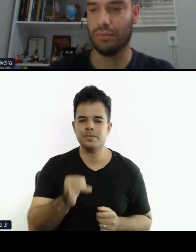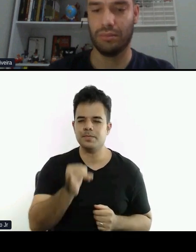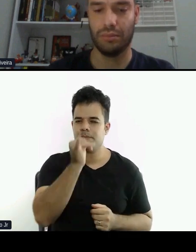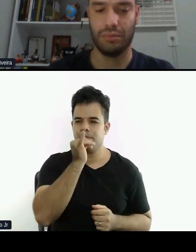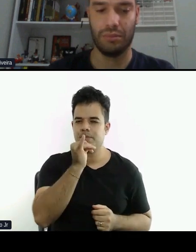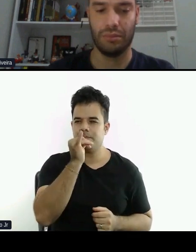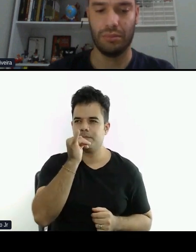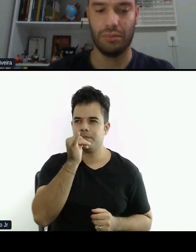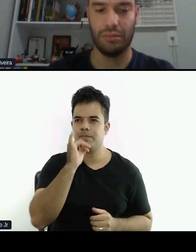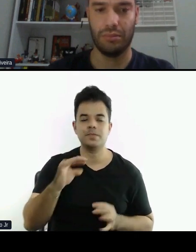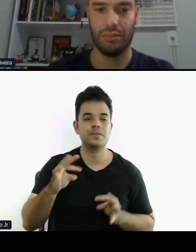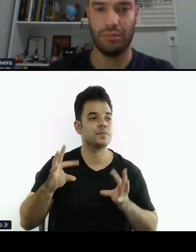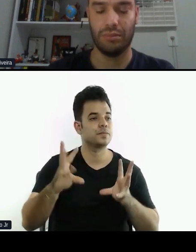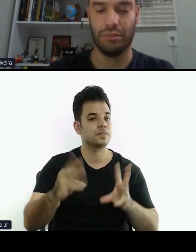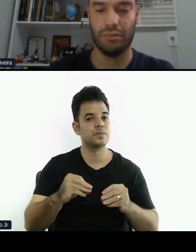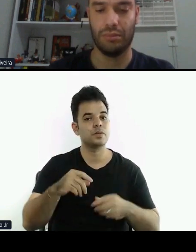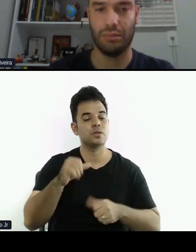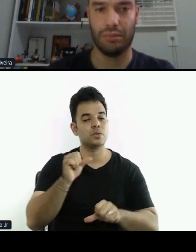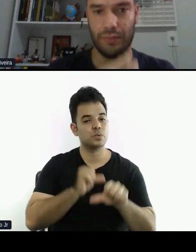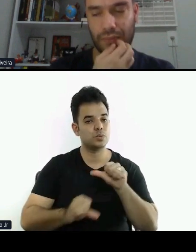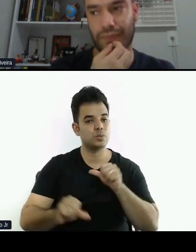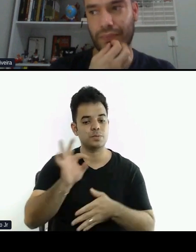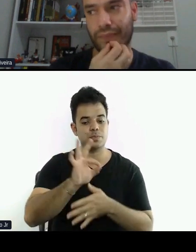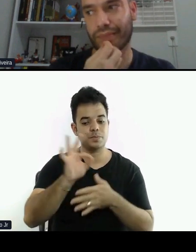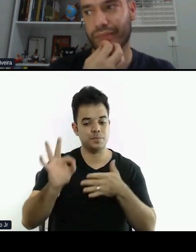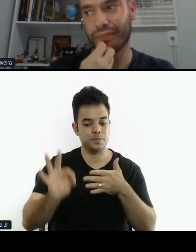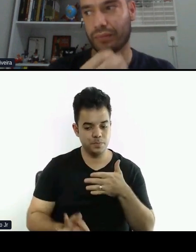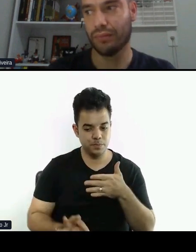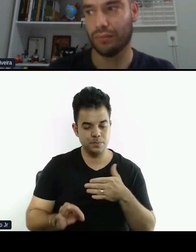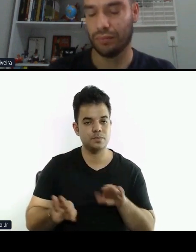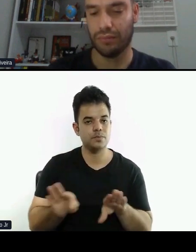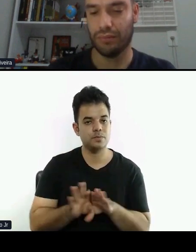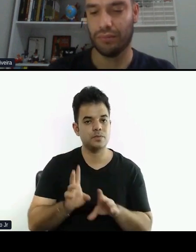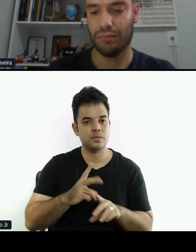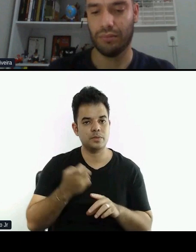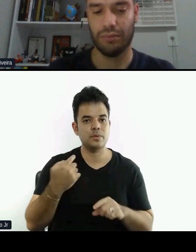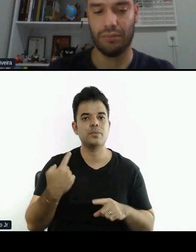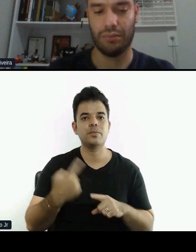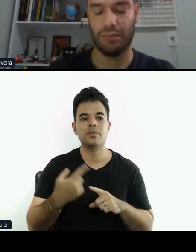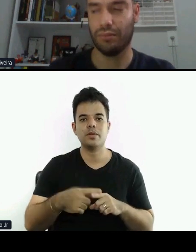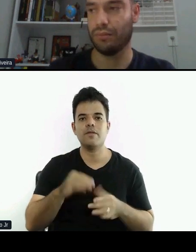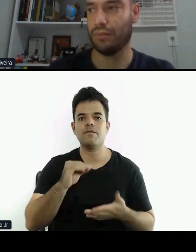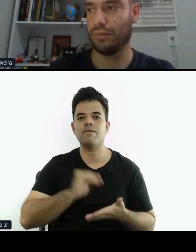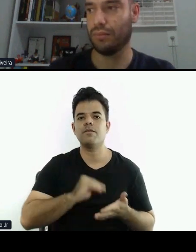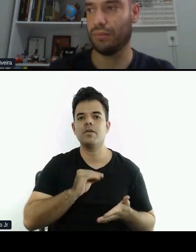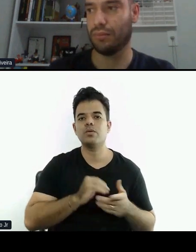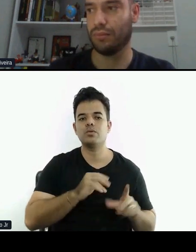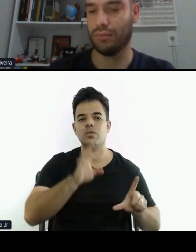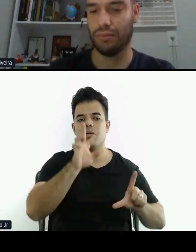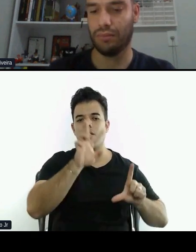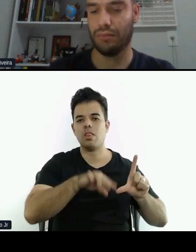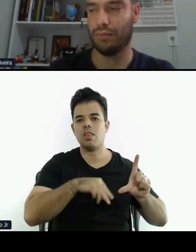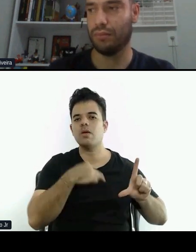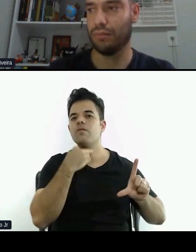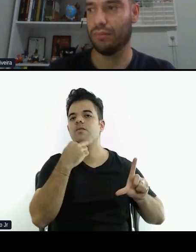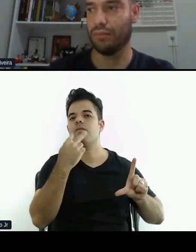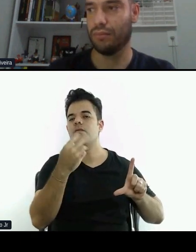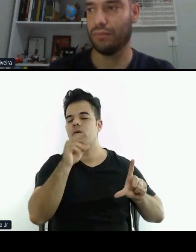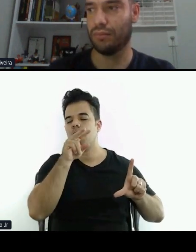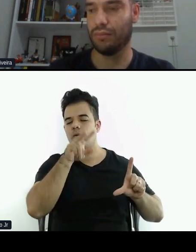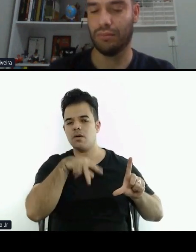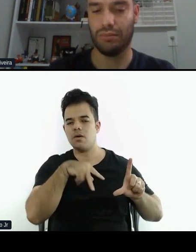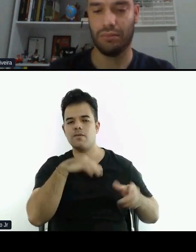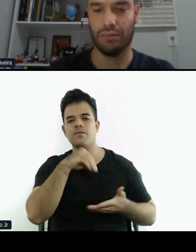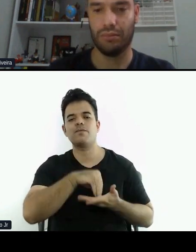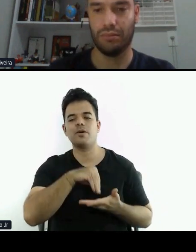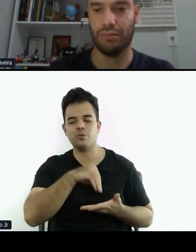nosso front-end, nossa aplicação, porque não foi focado ali para quem utiliza leitor de tela. Então, assim, é importante também a gente